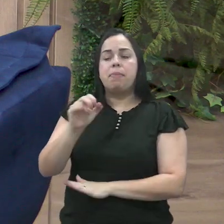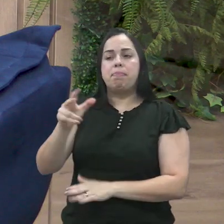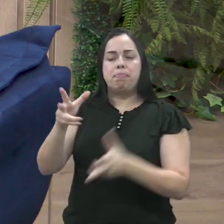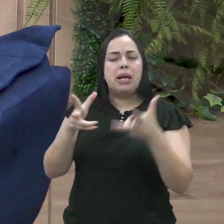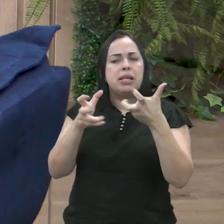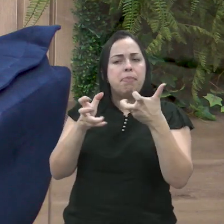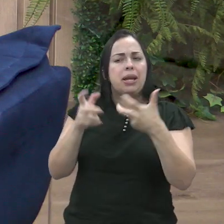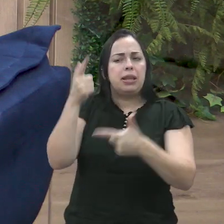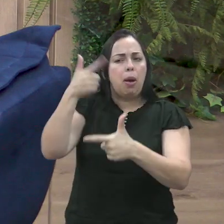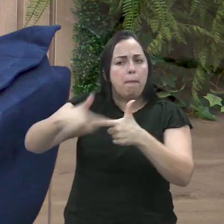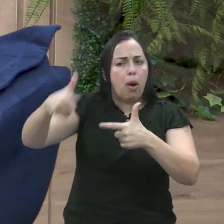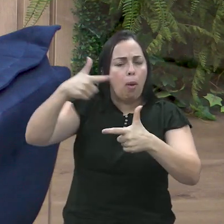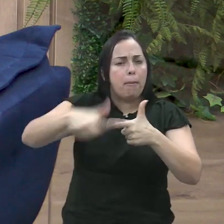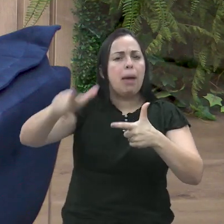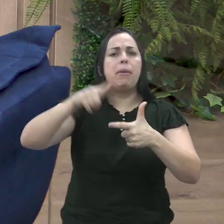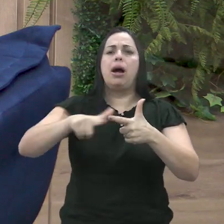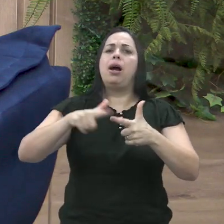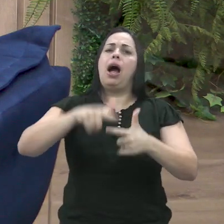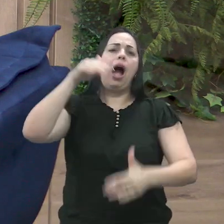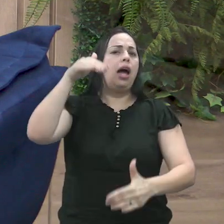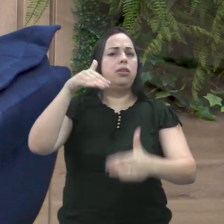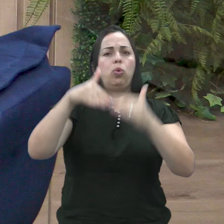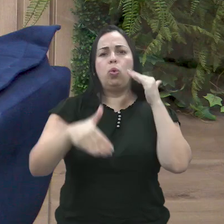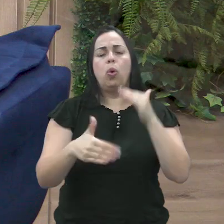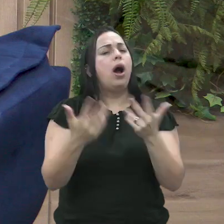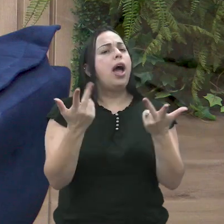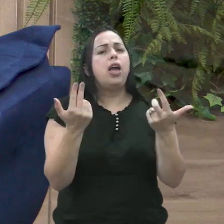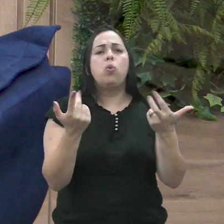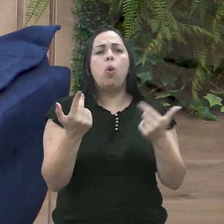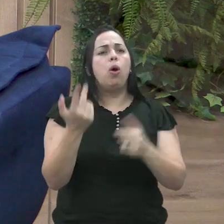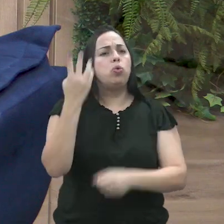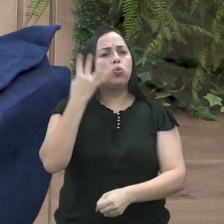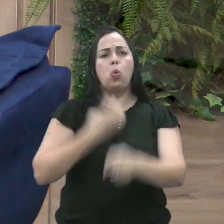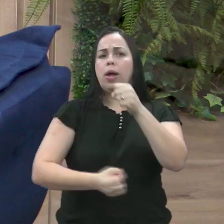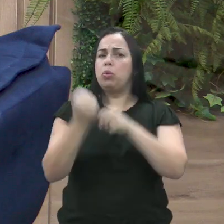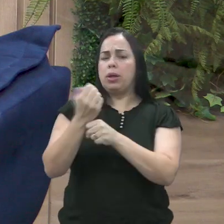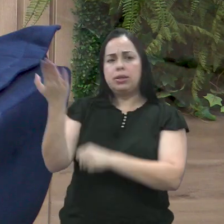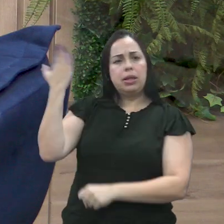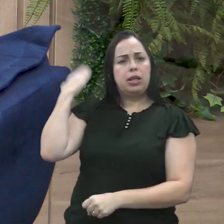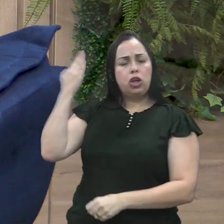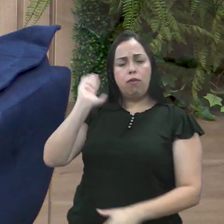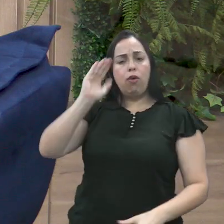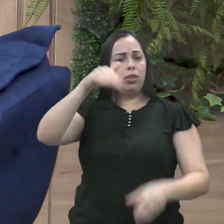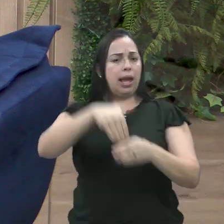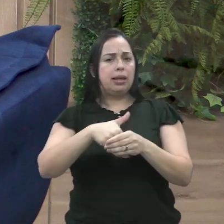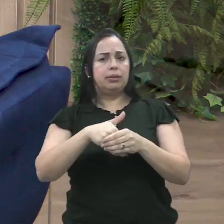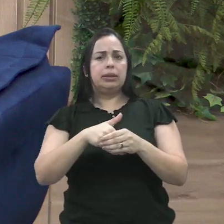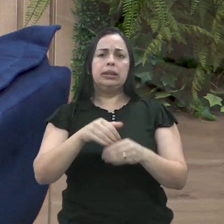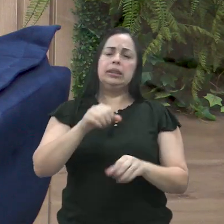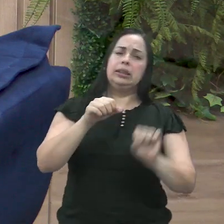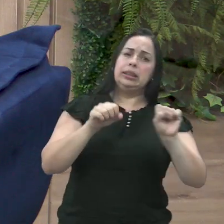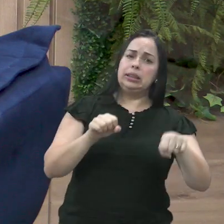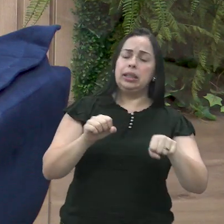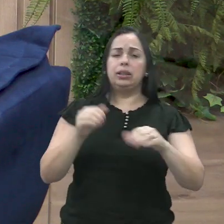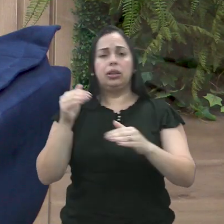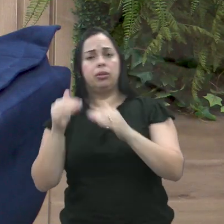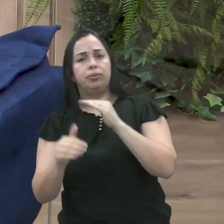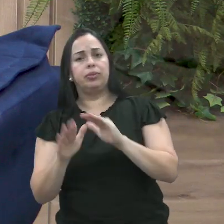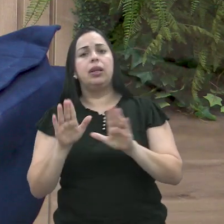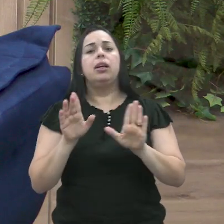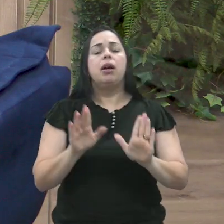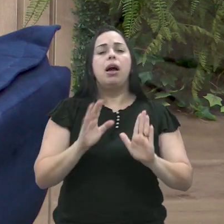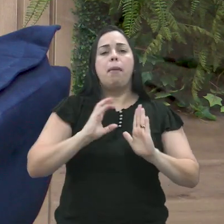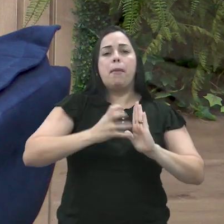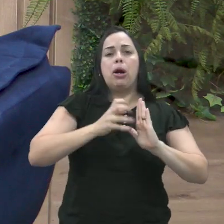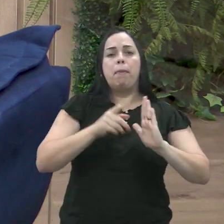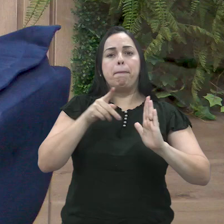prefeitura, como aqueles que a gente tem apontado nos últimos 4 anos neste primeiro mandato. E é bom diferenciar essa posição e